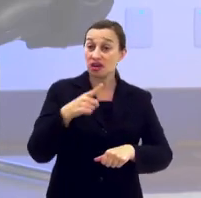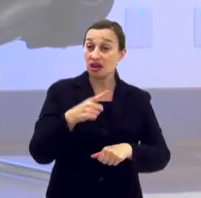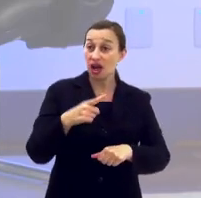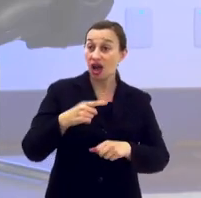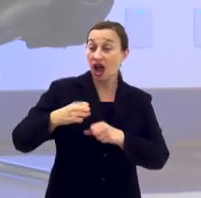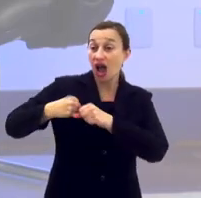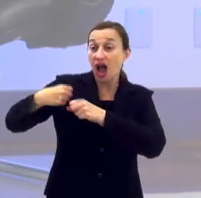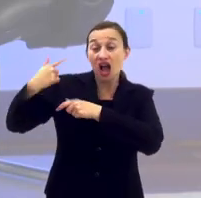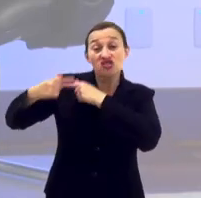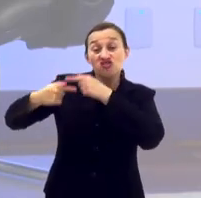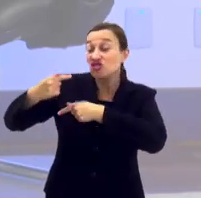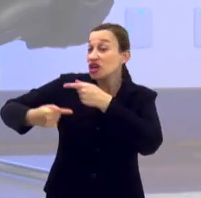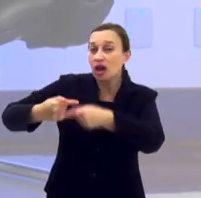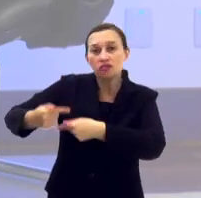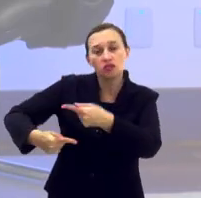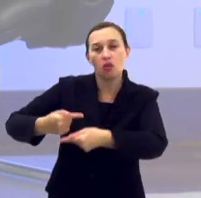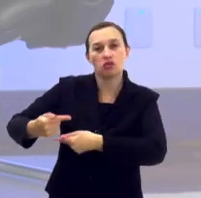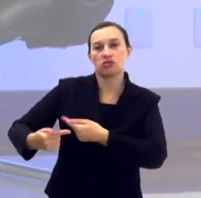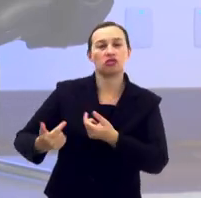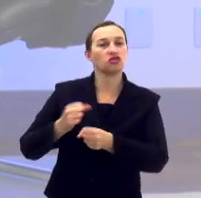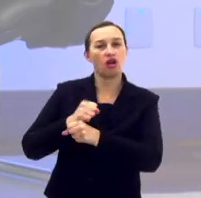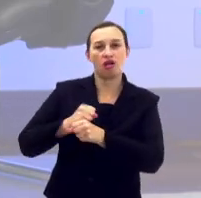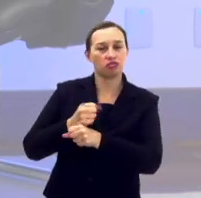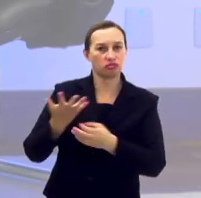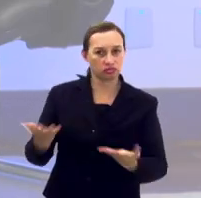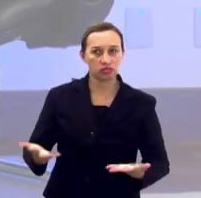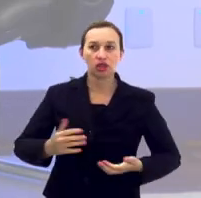lá há algumas gerações.